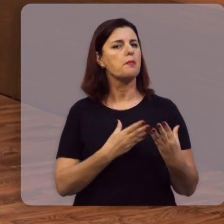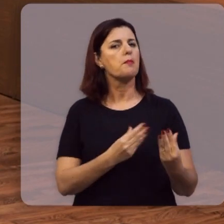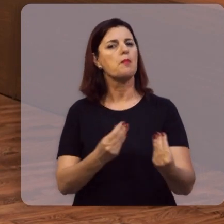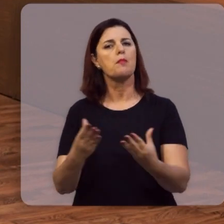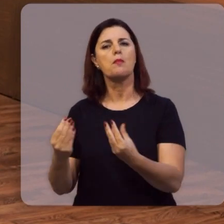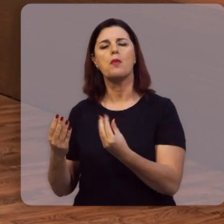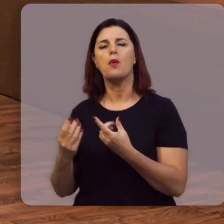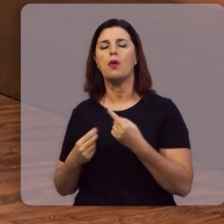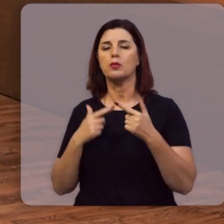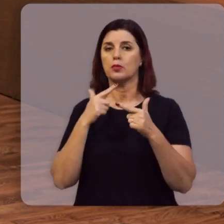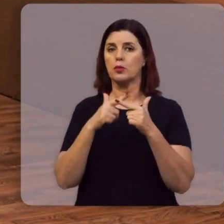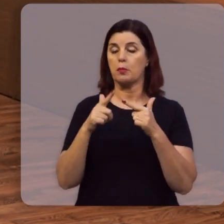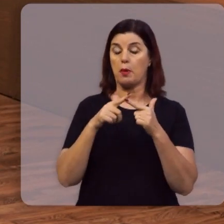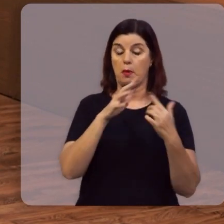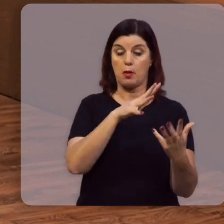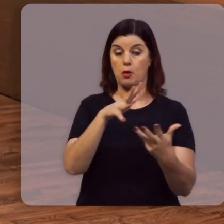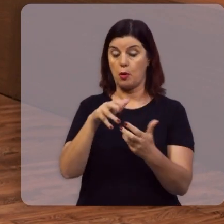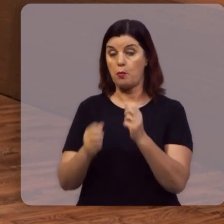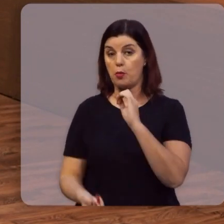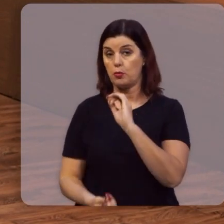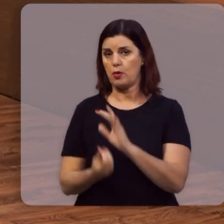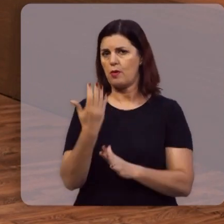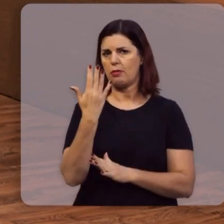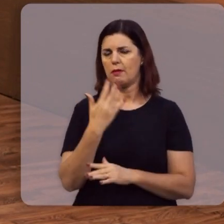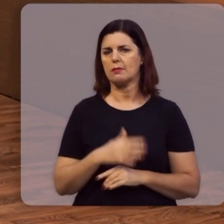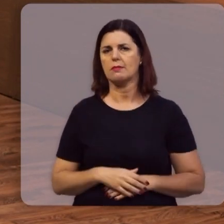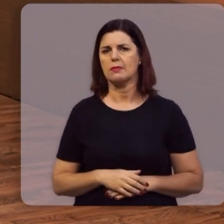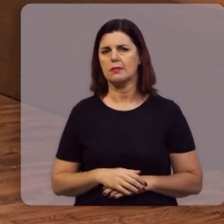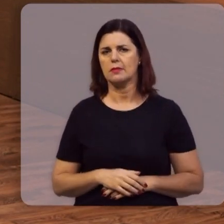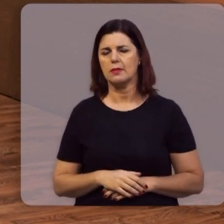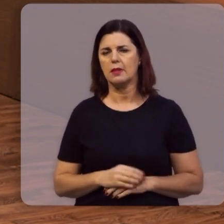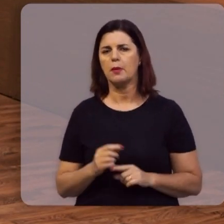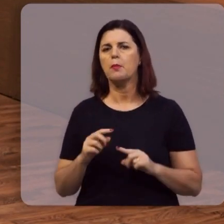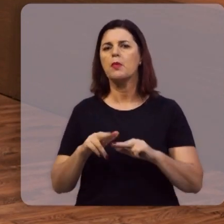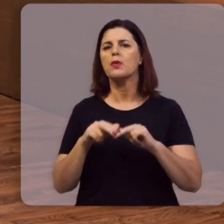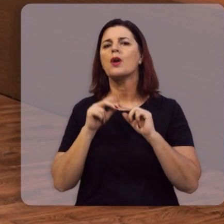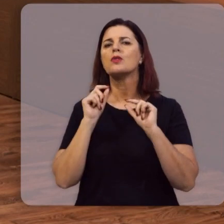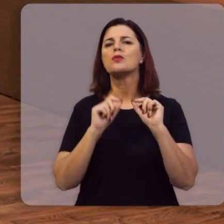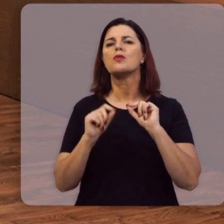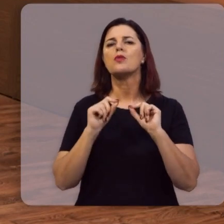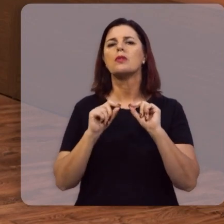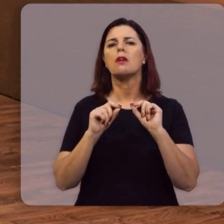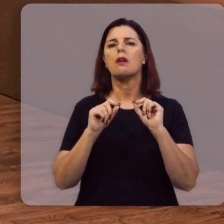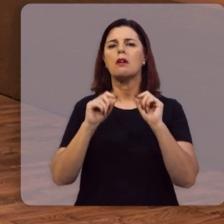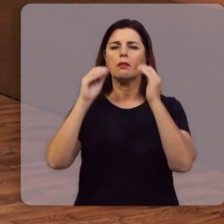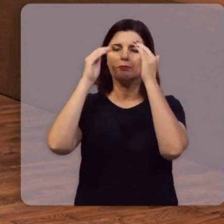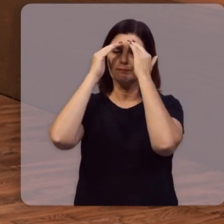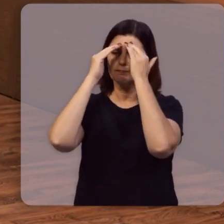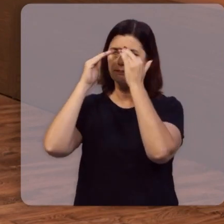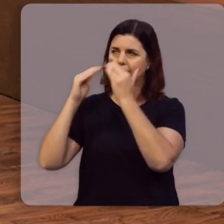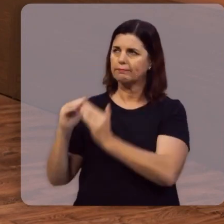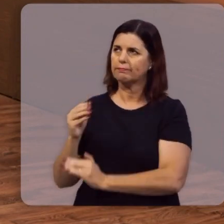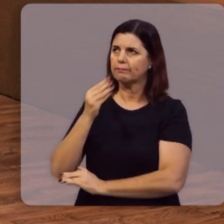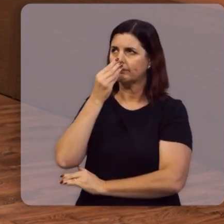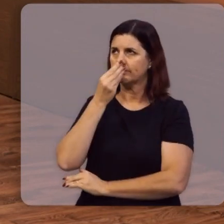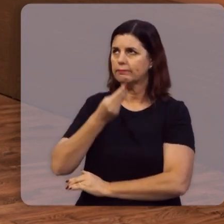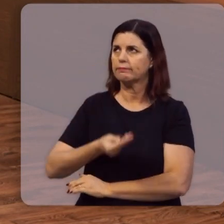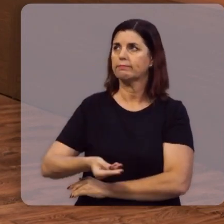Muito das crises que o mundo enfrenta tem a ver com o abandono